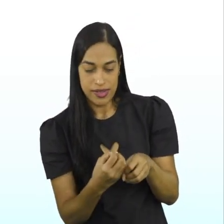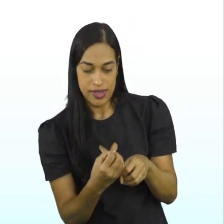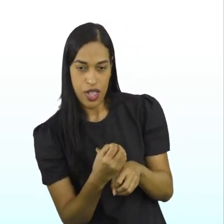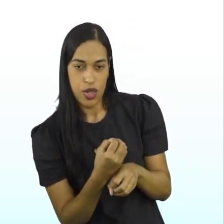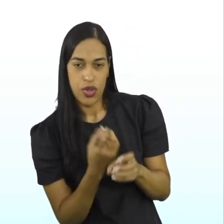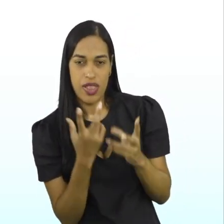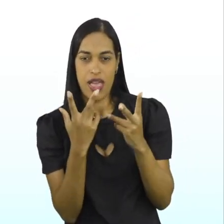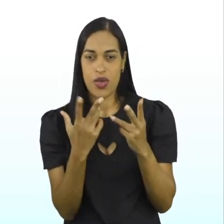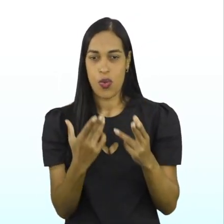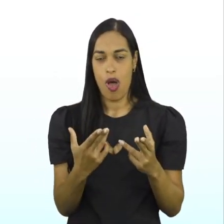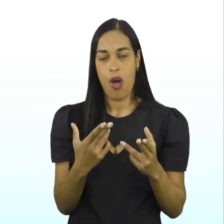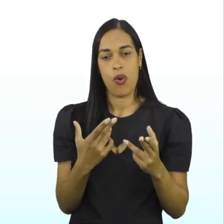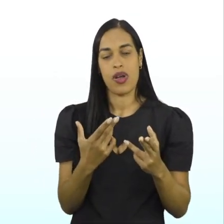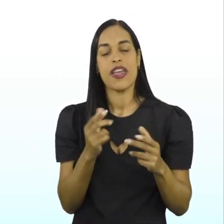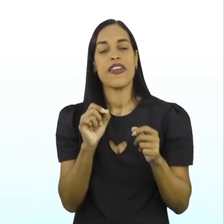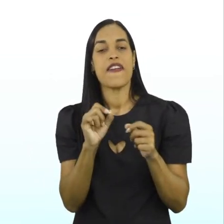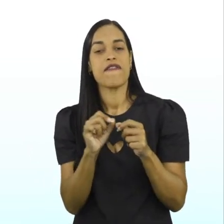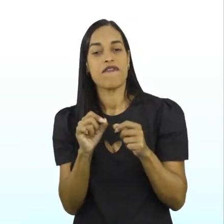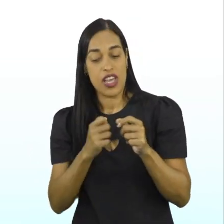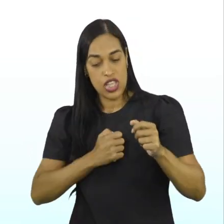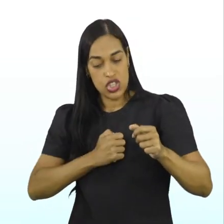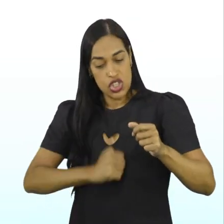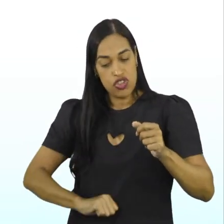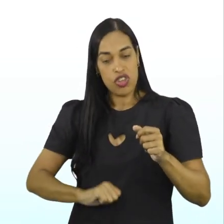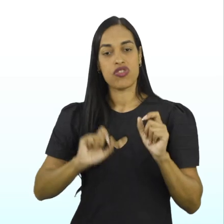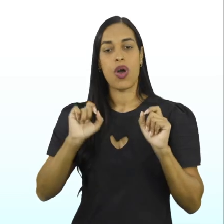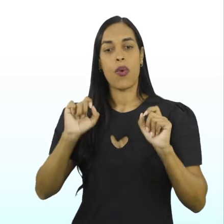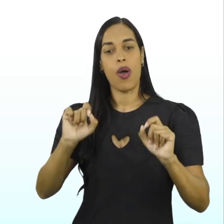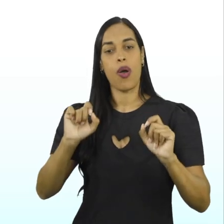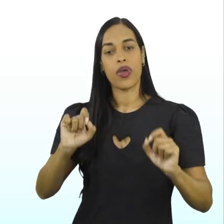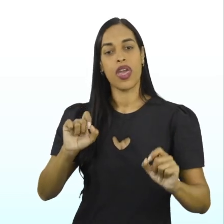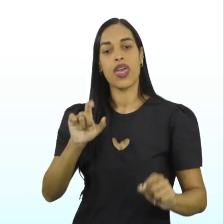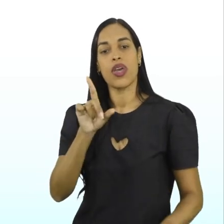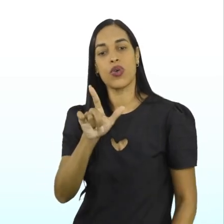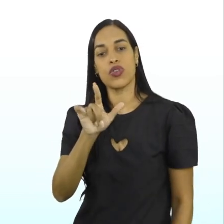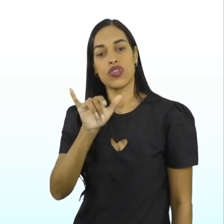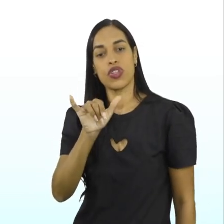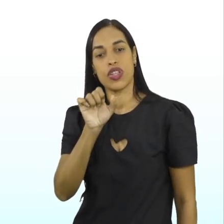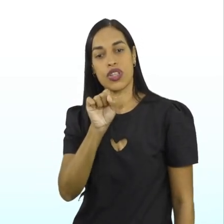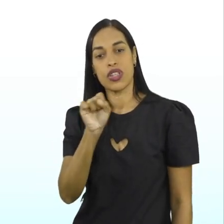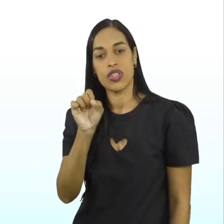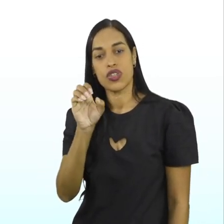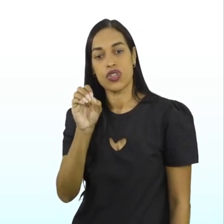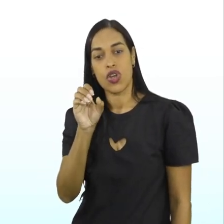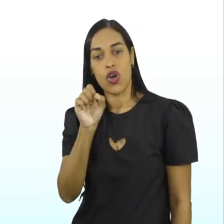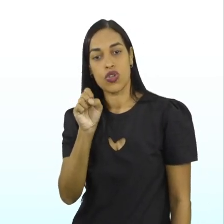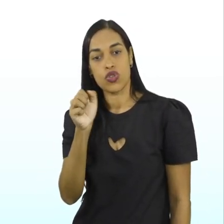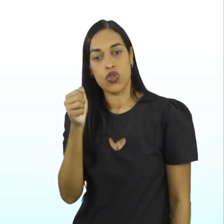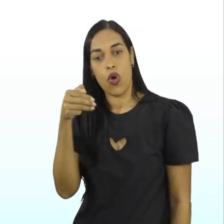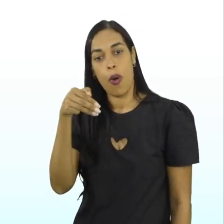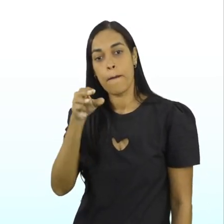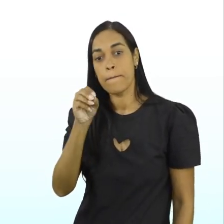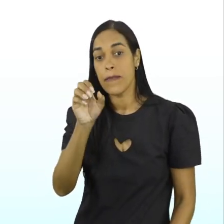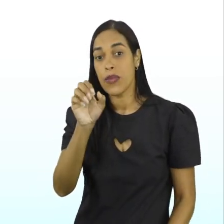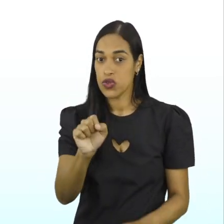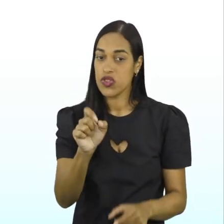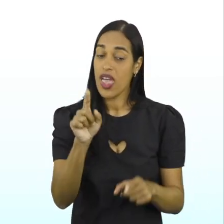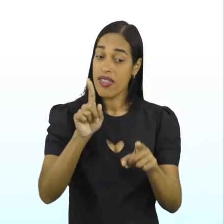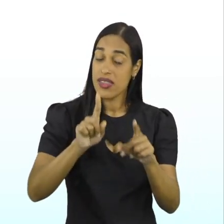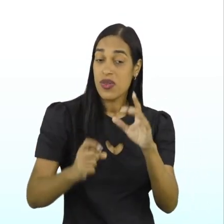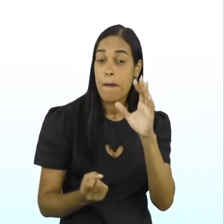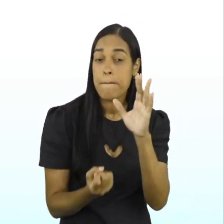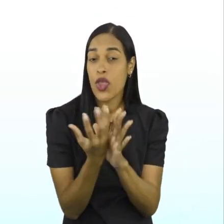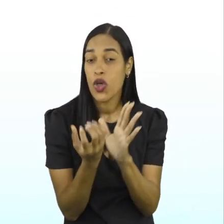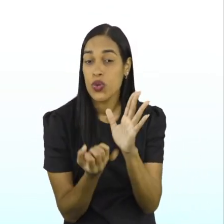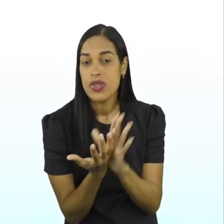a digestão é o lisossomo. E deixa eu contar um segredo, olhem para mim. Os lisossomos são produzidos pelo complexo de Golgi. Pronto,